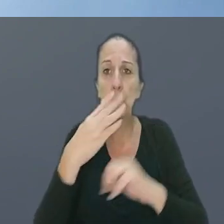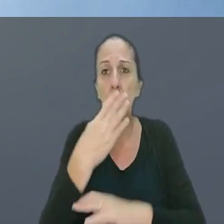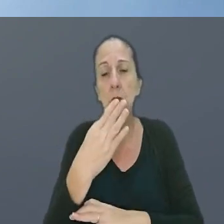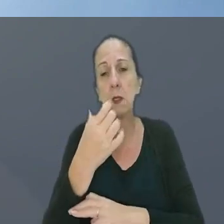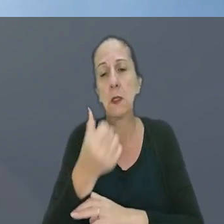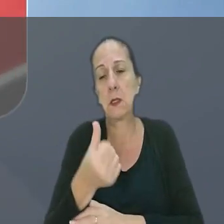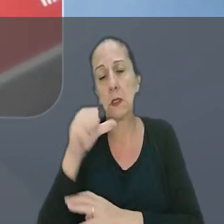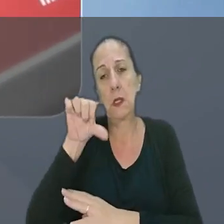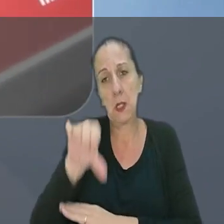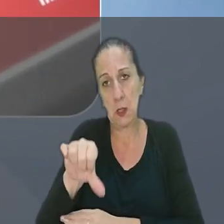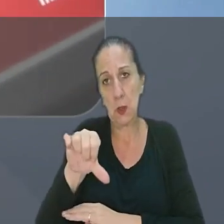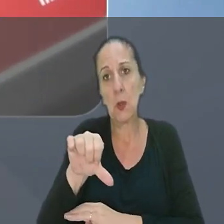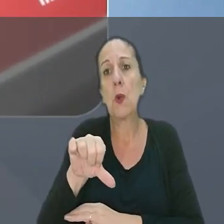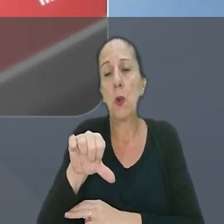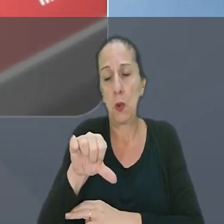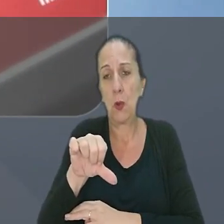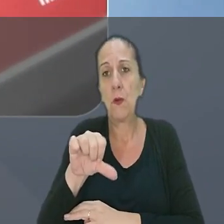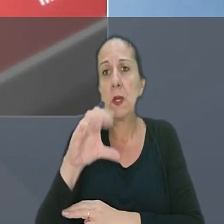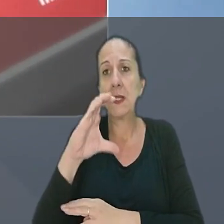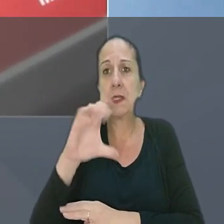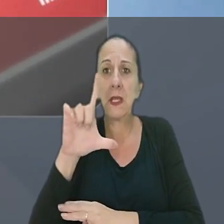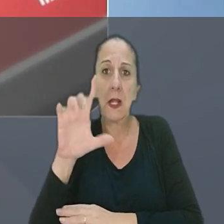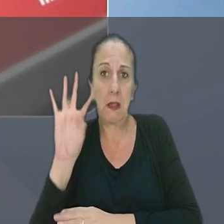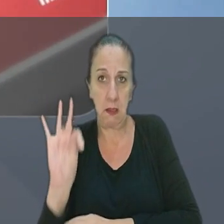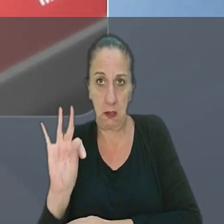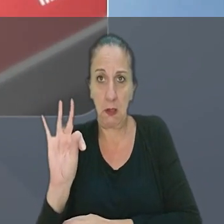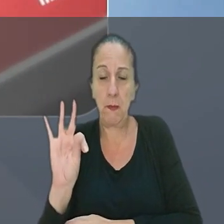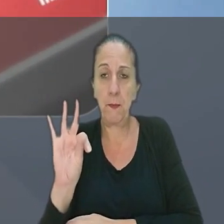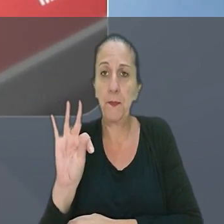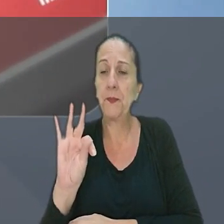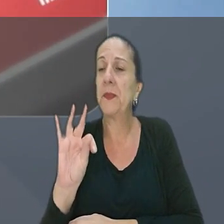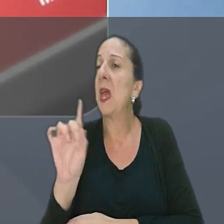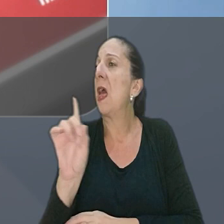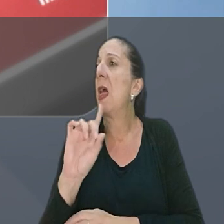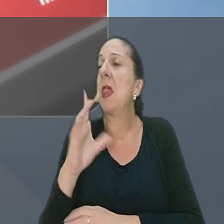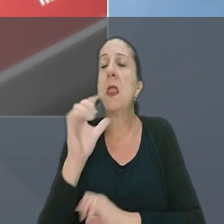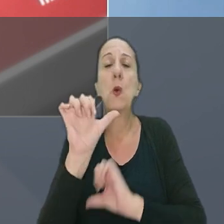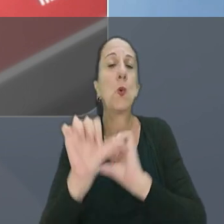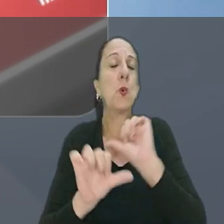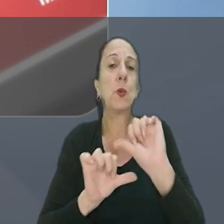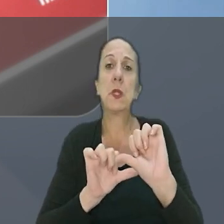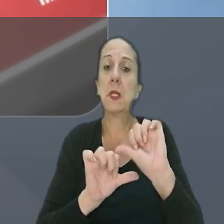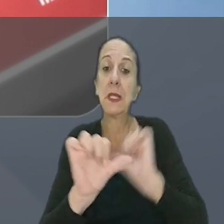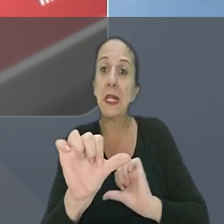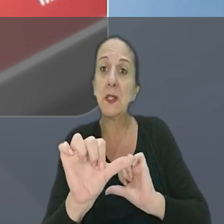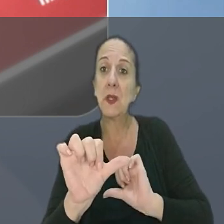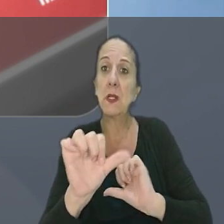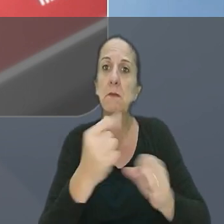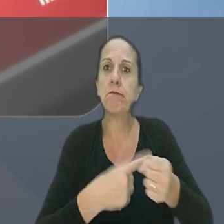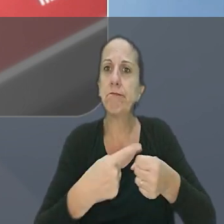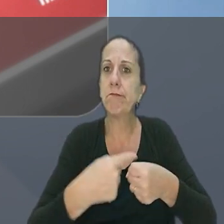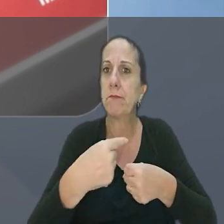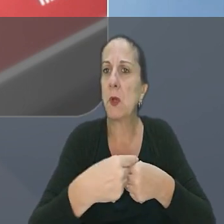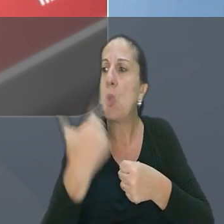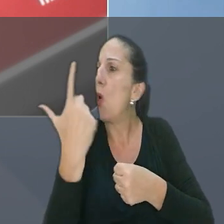artigo 469 da Consolidação das Leis do Trabalho não considera a transferência a prestação de serviços